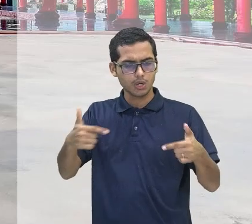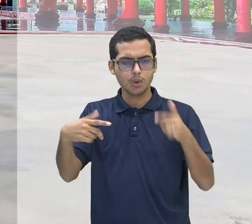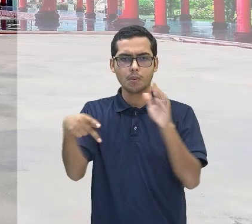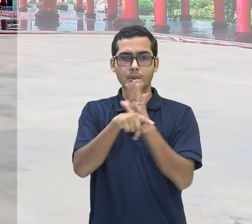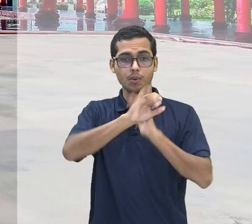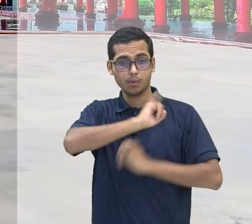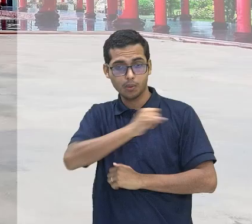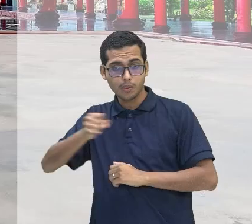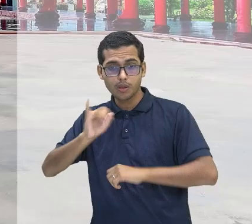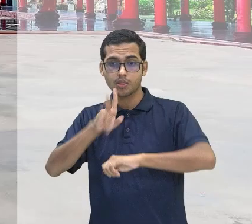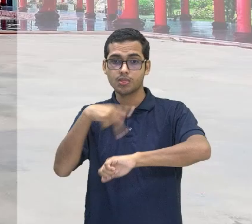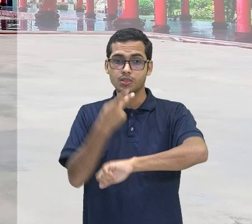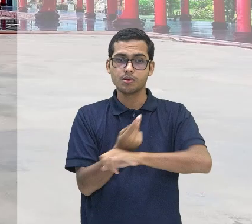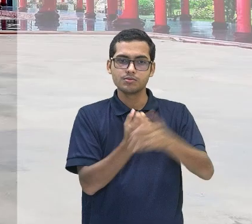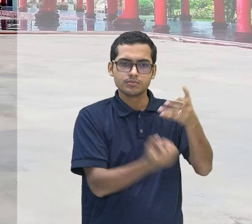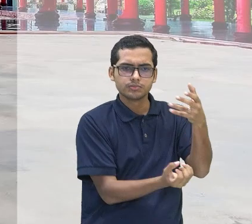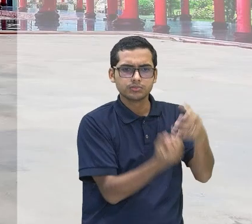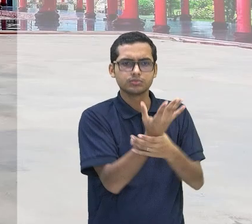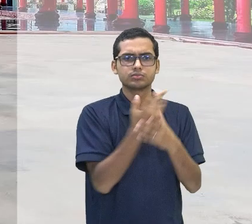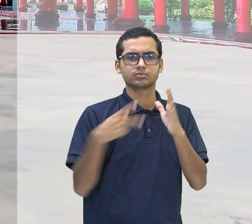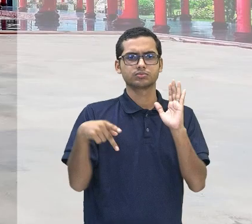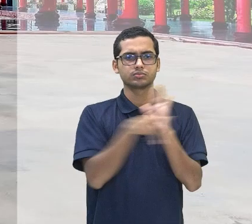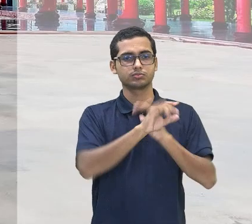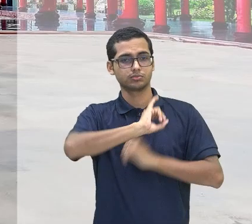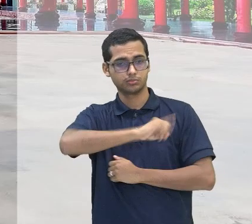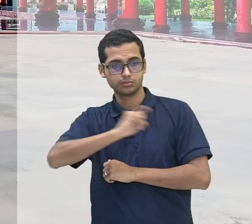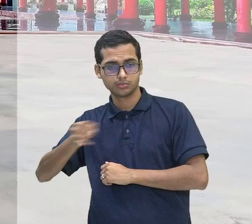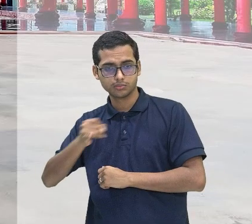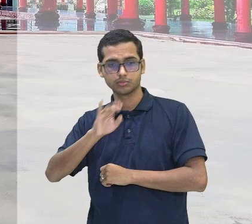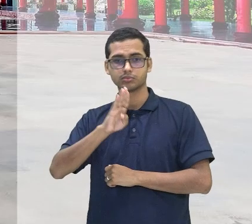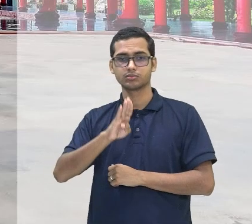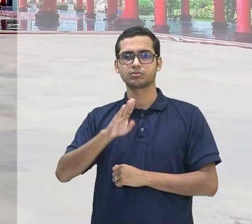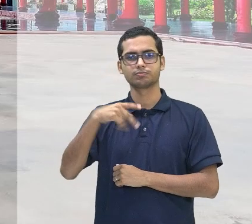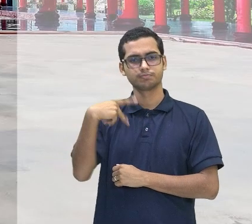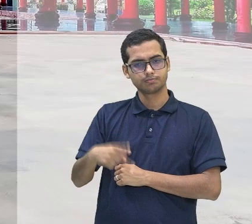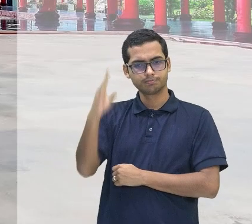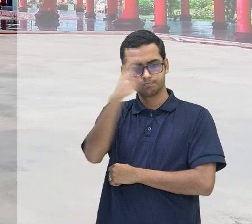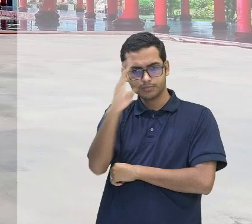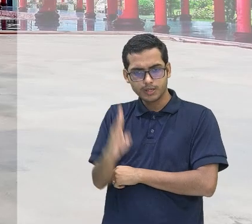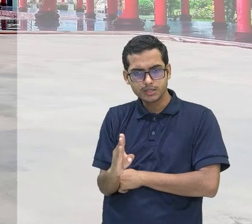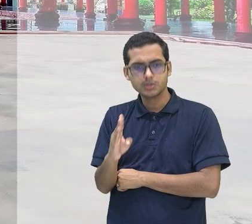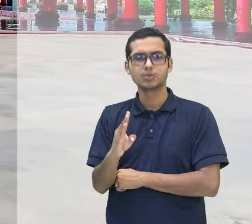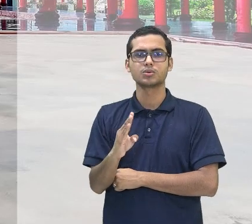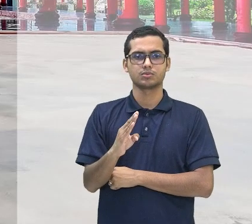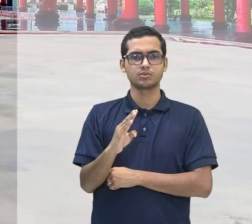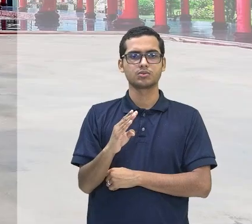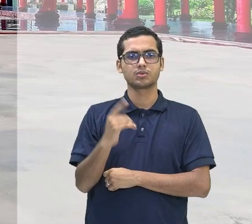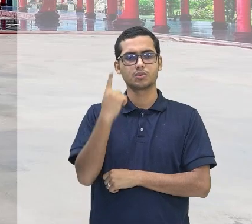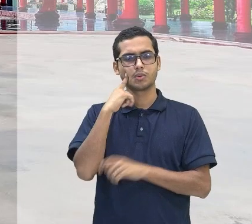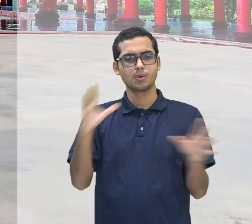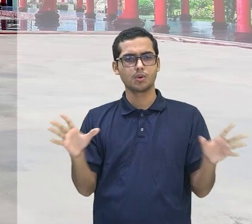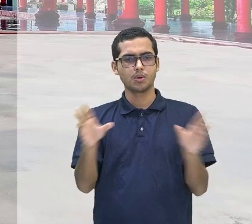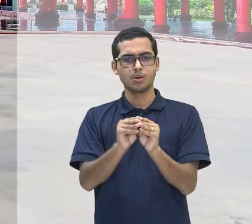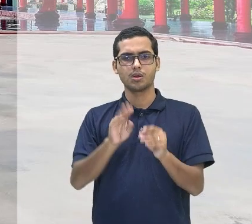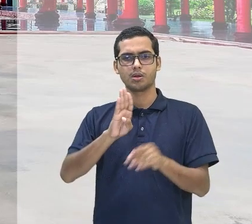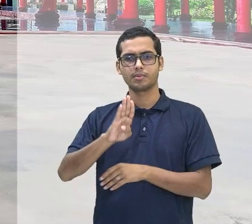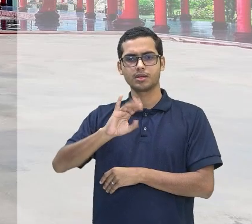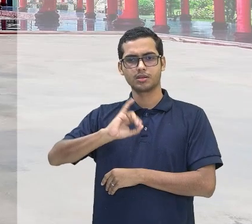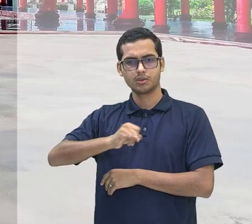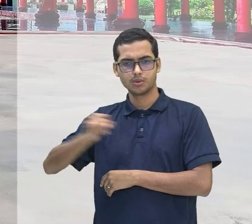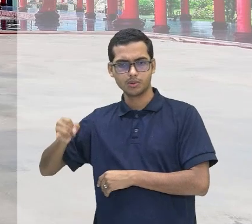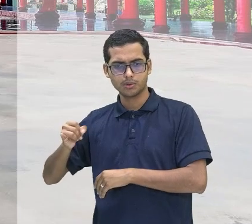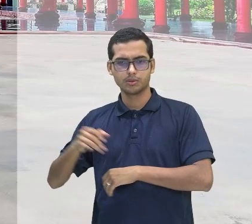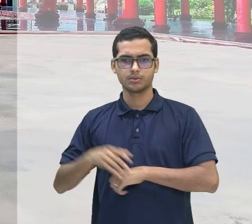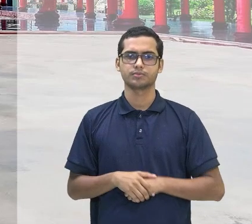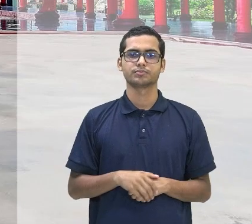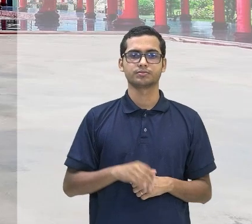criou, então, através dessa adaptação, o jiu-jitsu brasileiro, como nós conhecemos como BJJ. E o